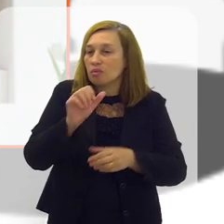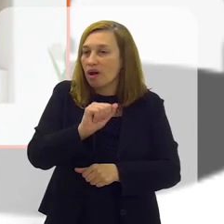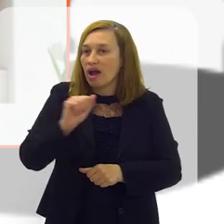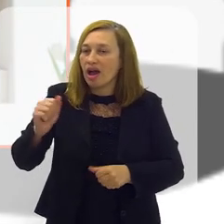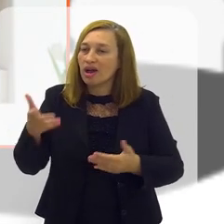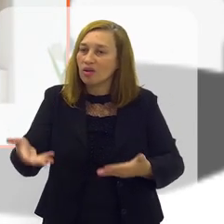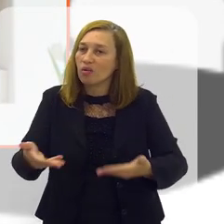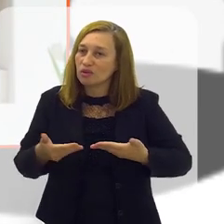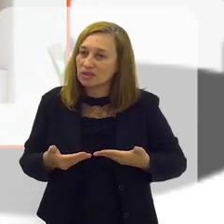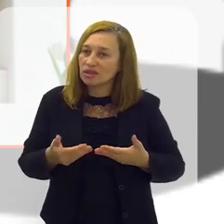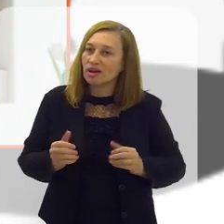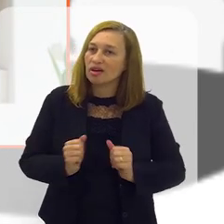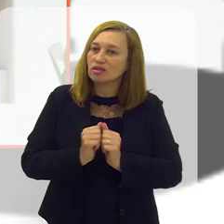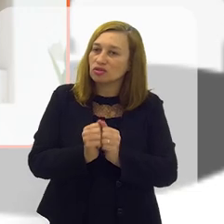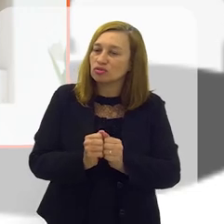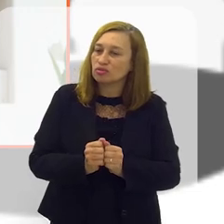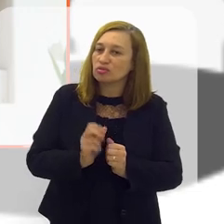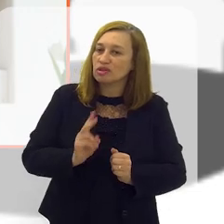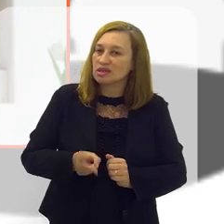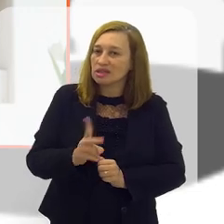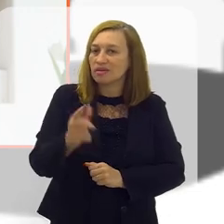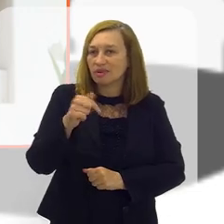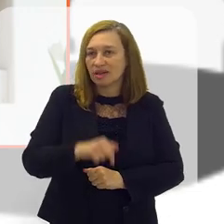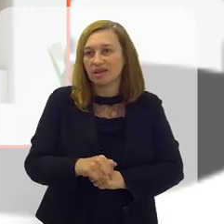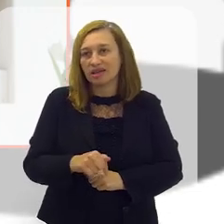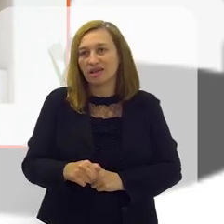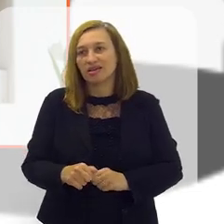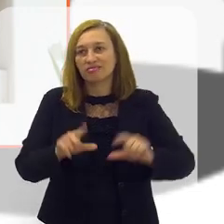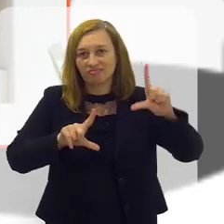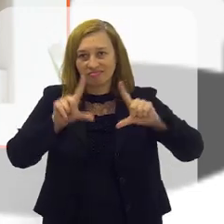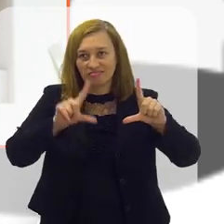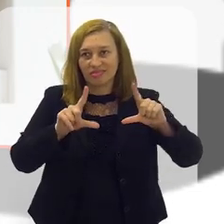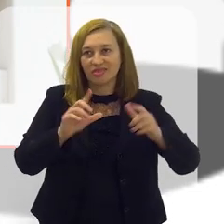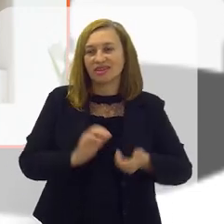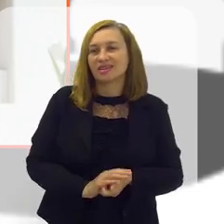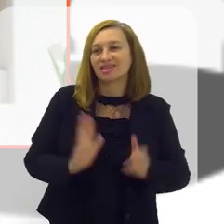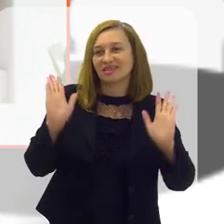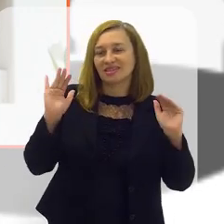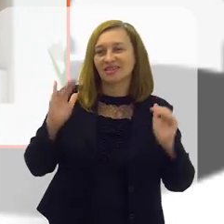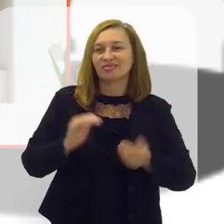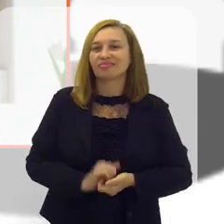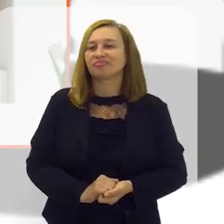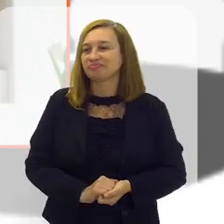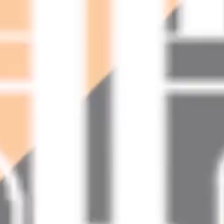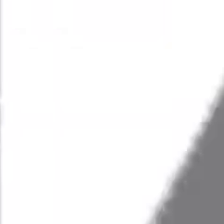da Irmandade e te convidar para estar sempre aqui sobre as nossas câmeras.